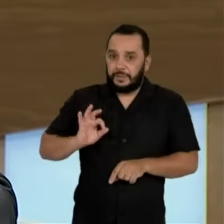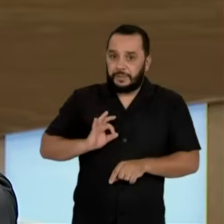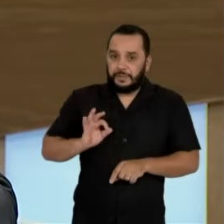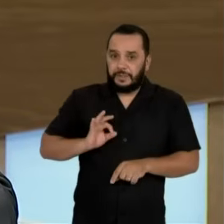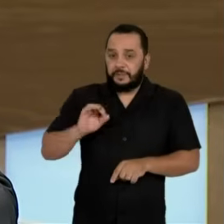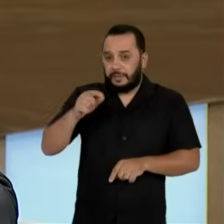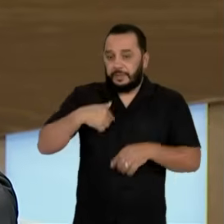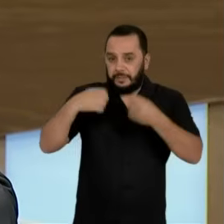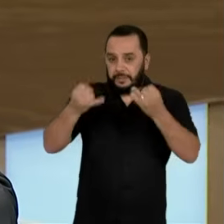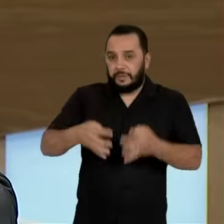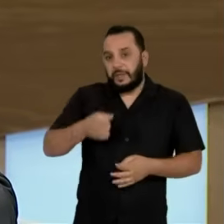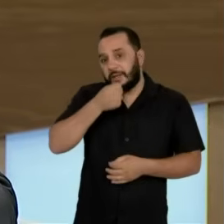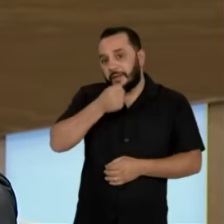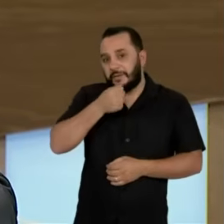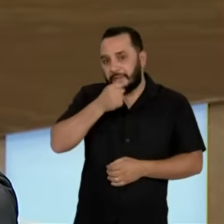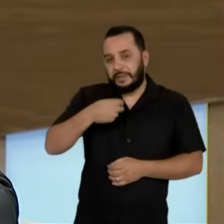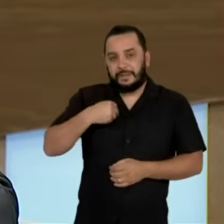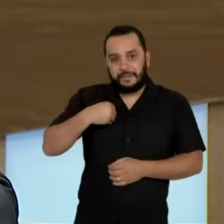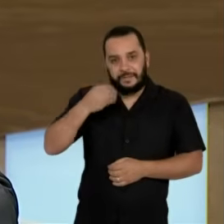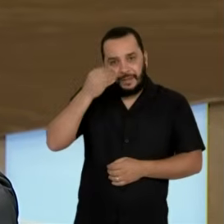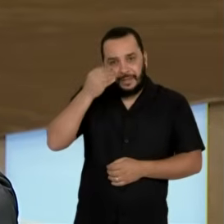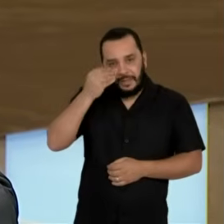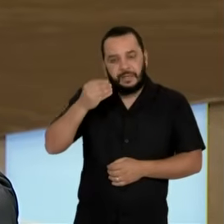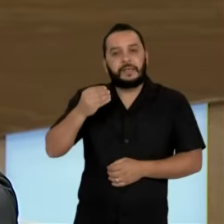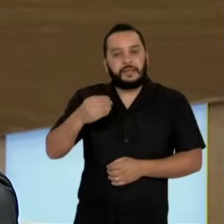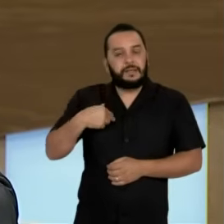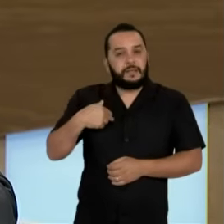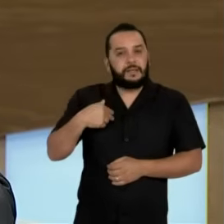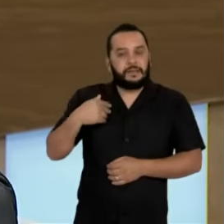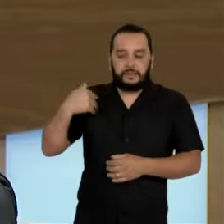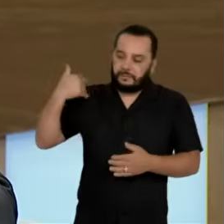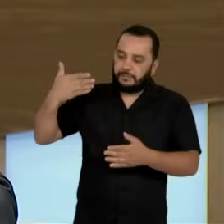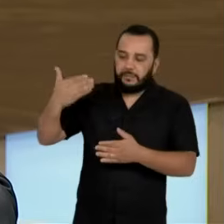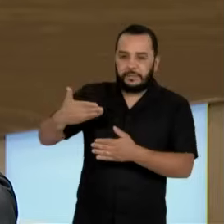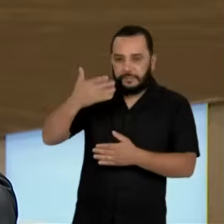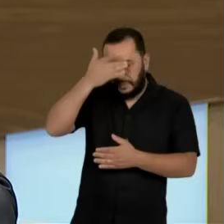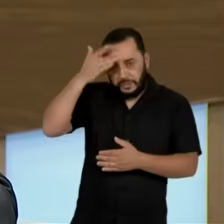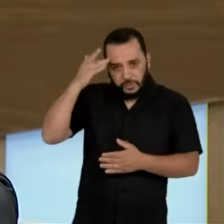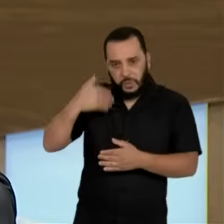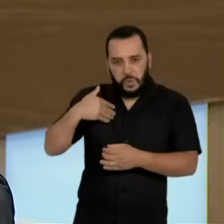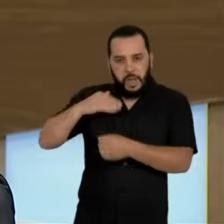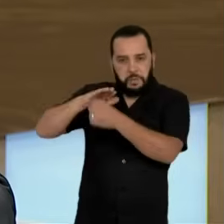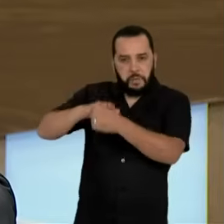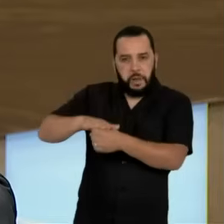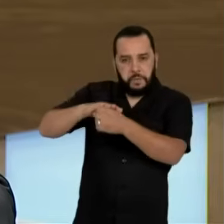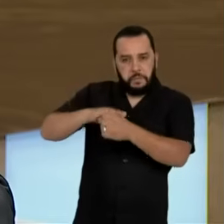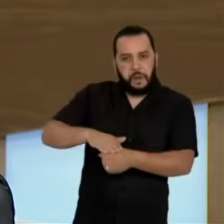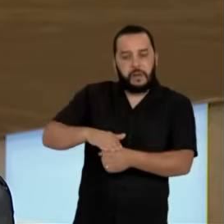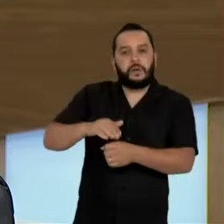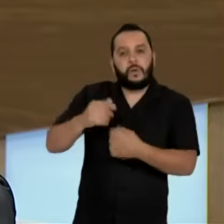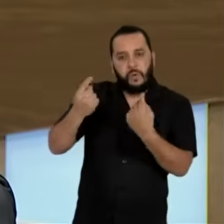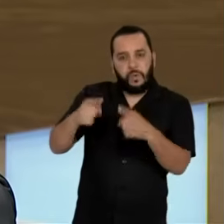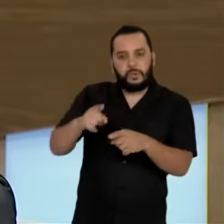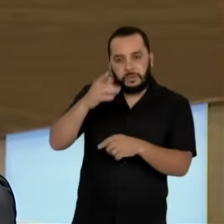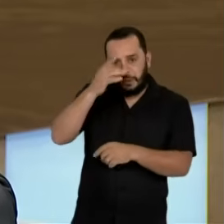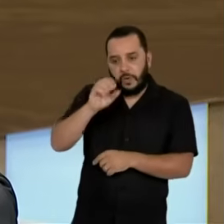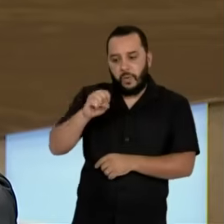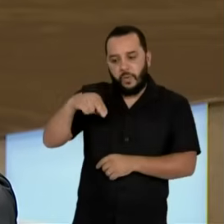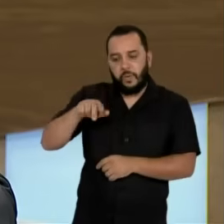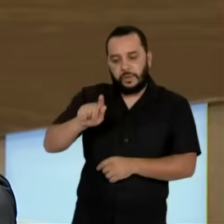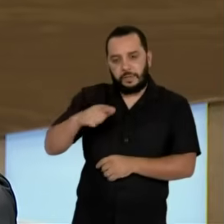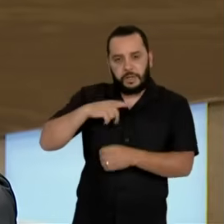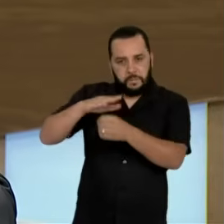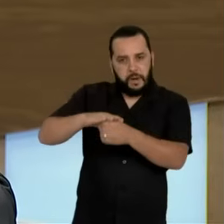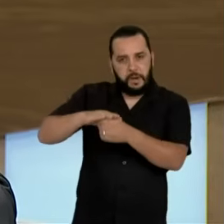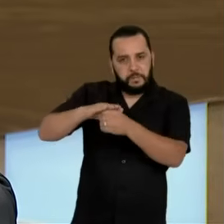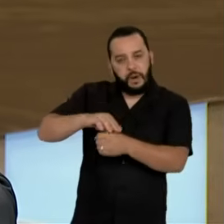algumas entrevistas várias tentativas de intimidação nos últimos tempos contra pessoas da ONG ou mesmo parceiros de